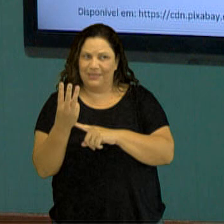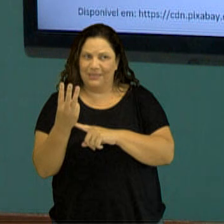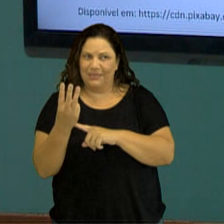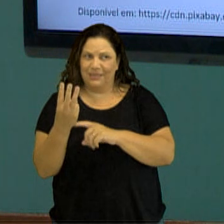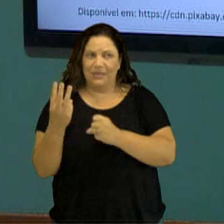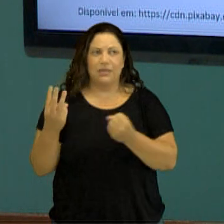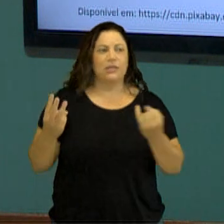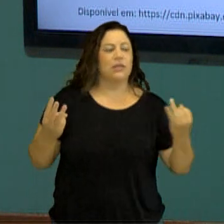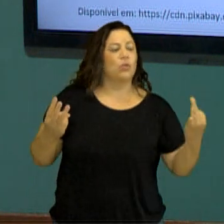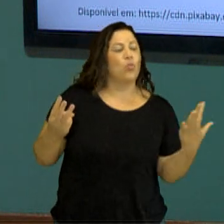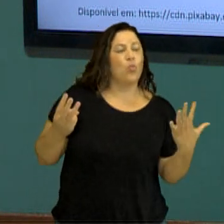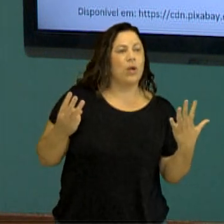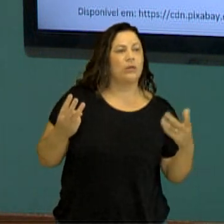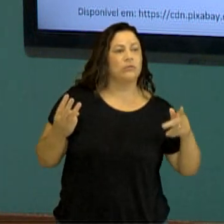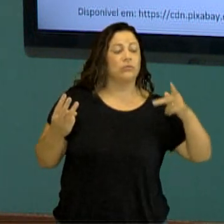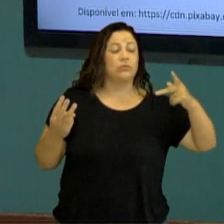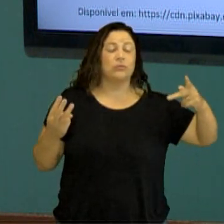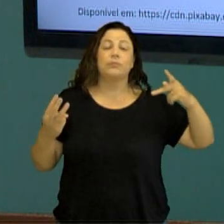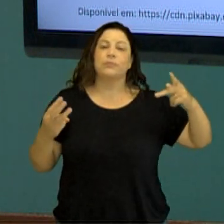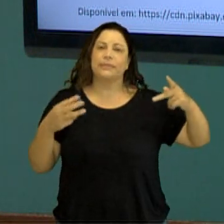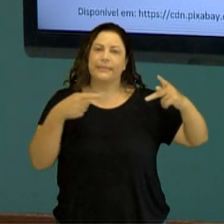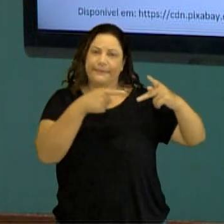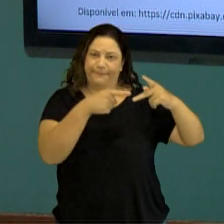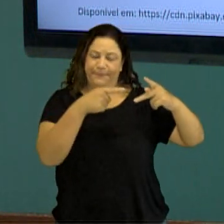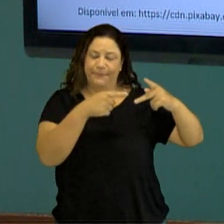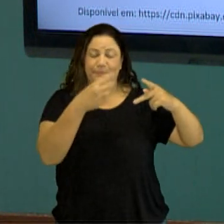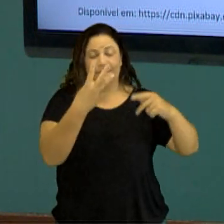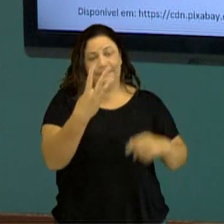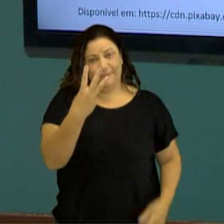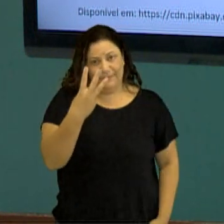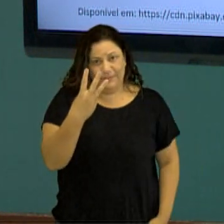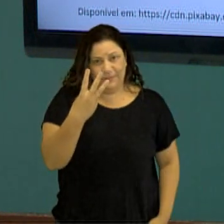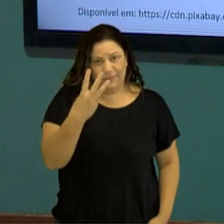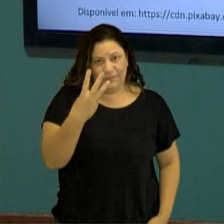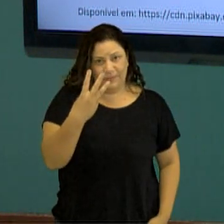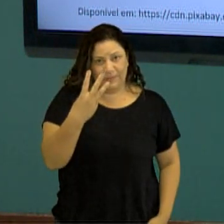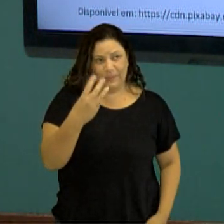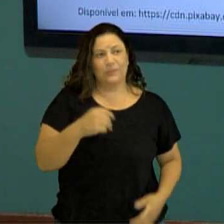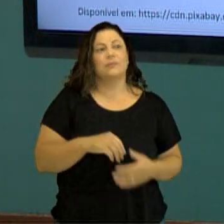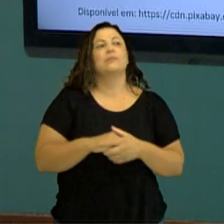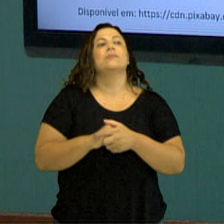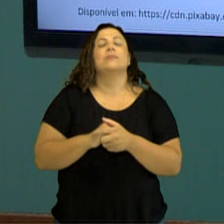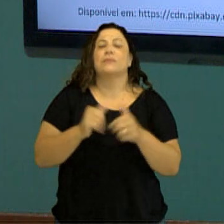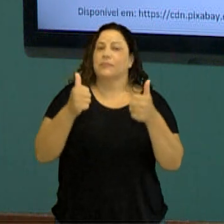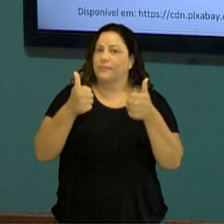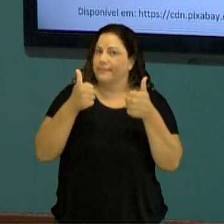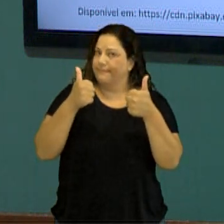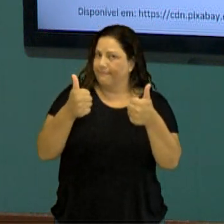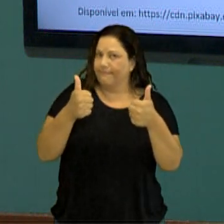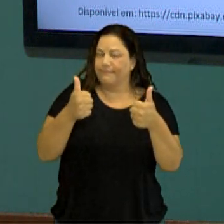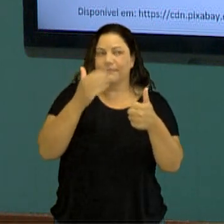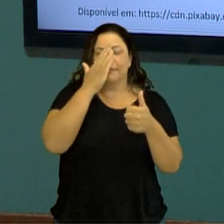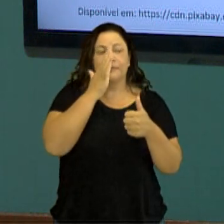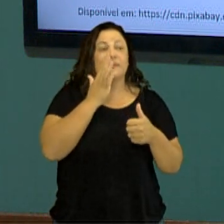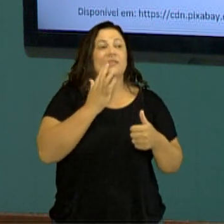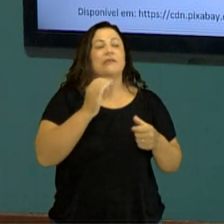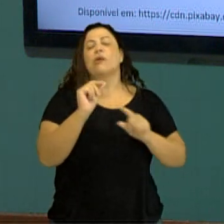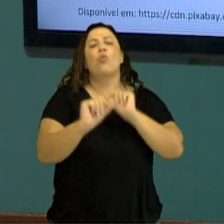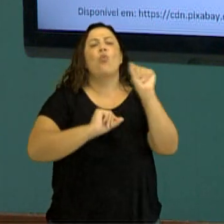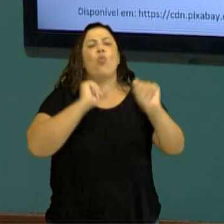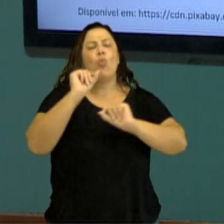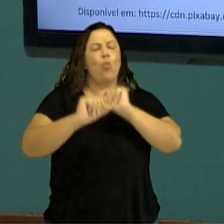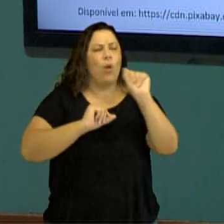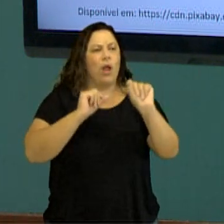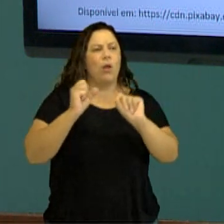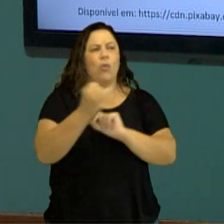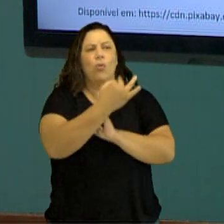de prótons é igual a 3. Tranquilo? Ótimo. Qual seria a quantidade